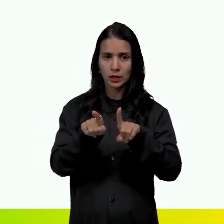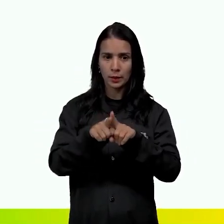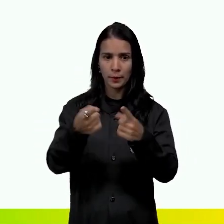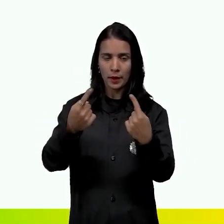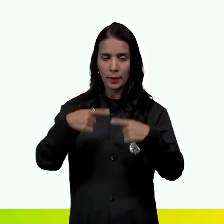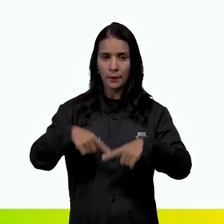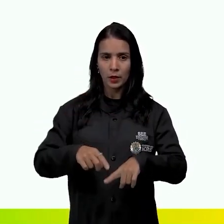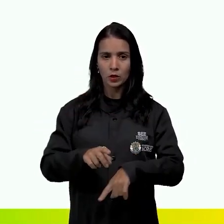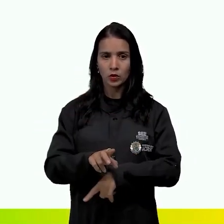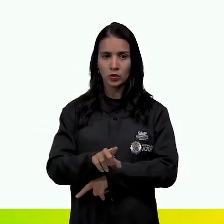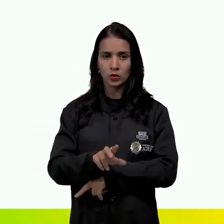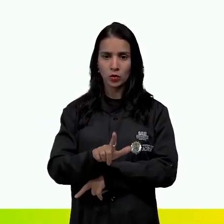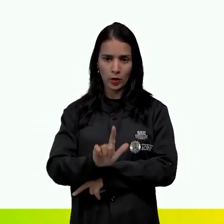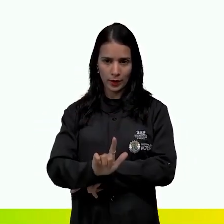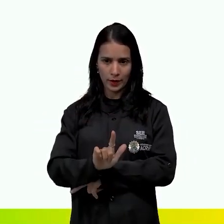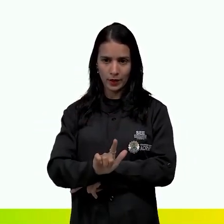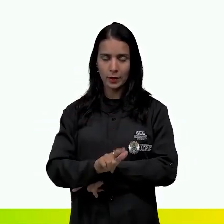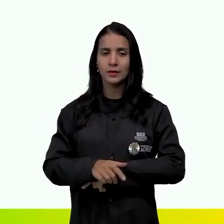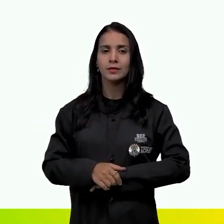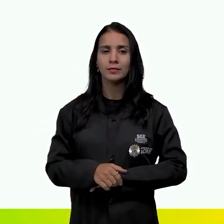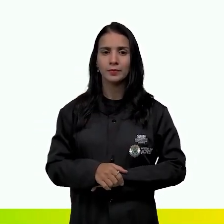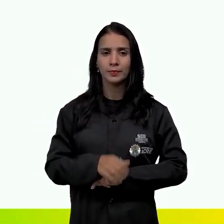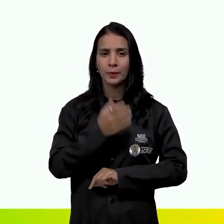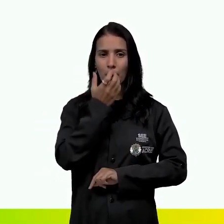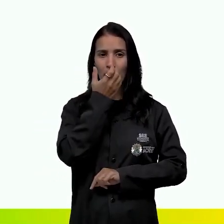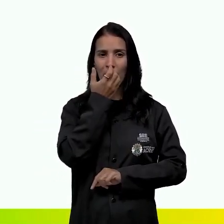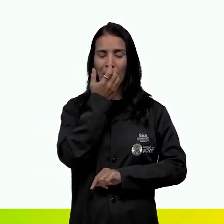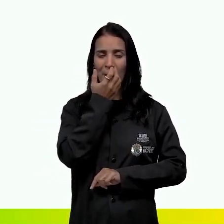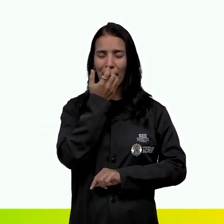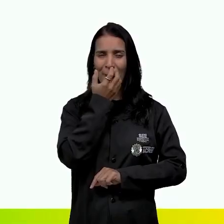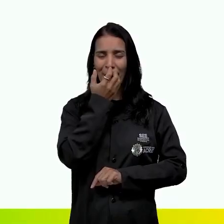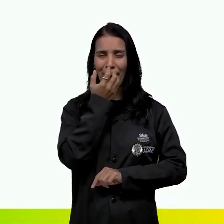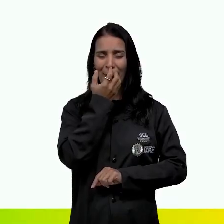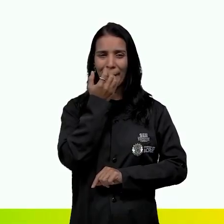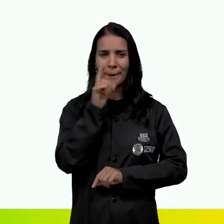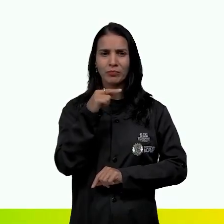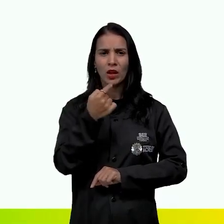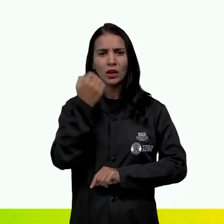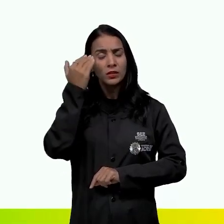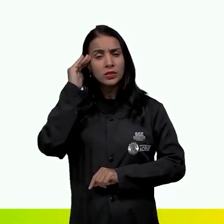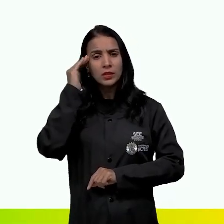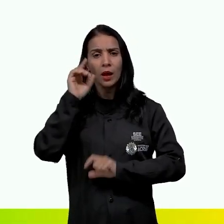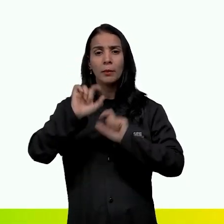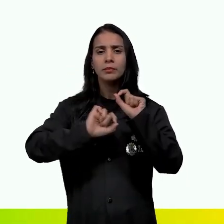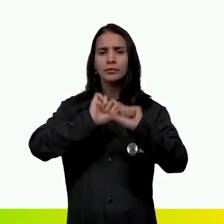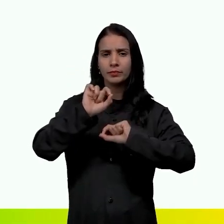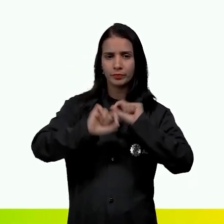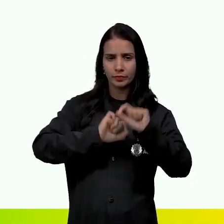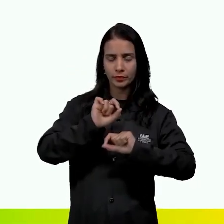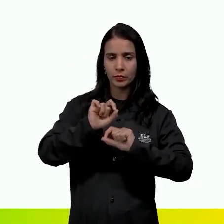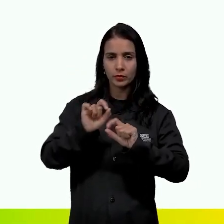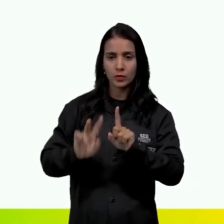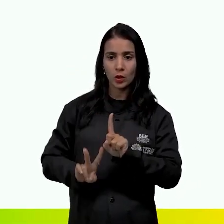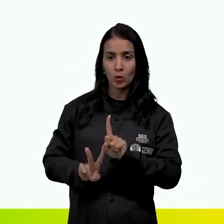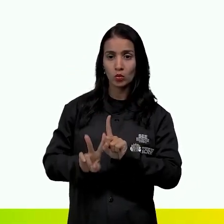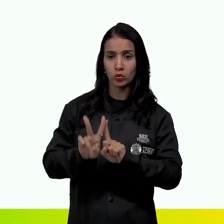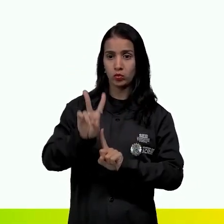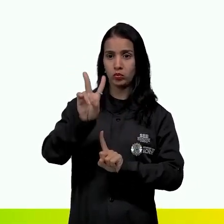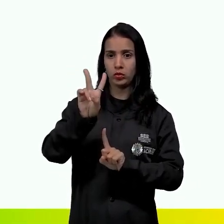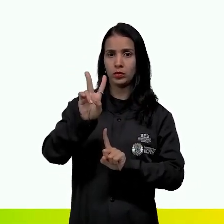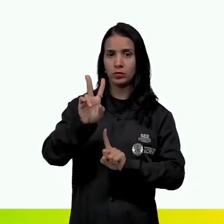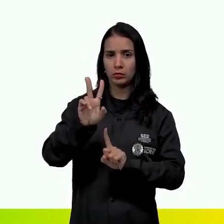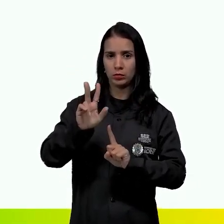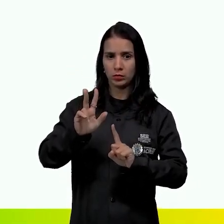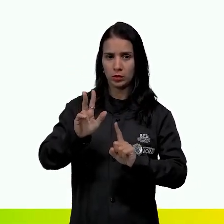Nós sabemos que o volume da pirâmide maior, que eu vou colocar